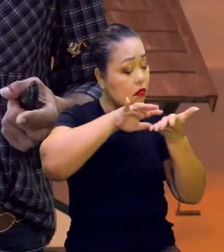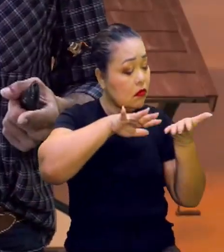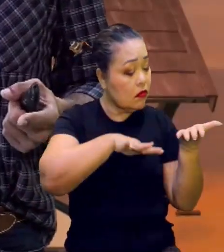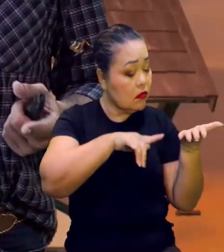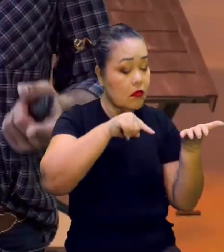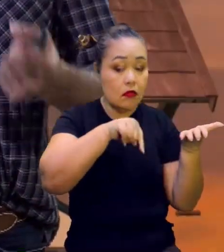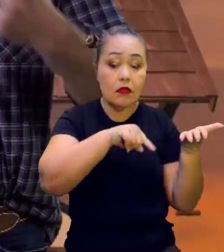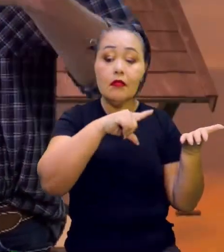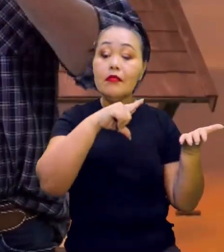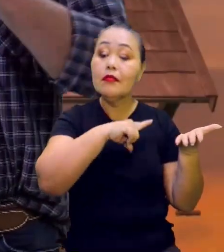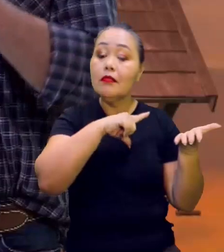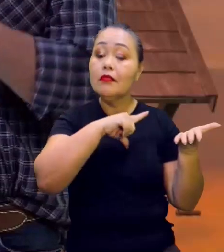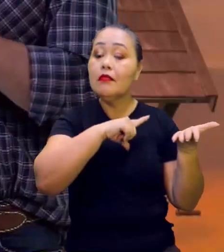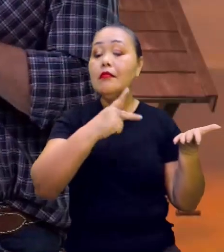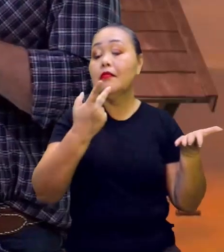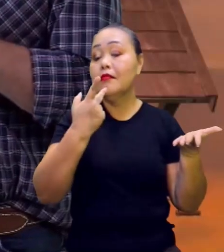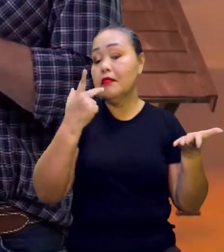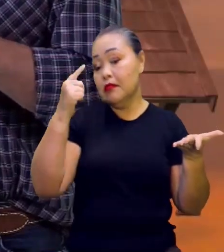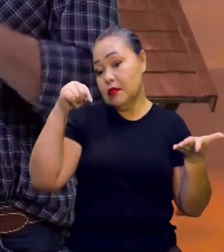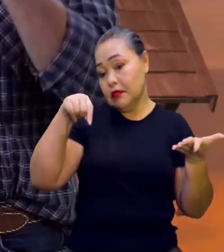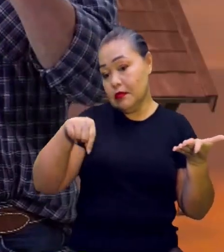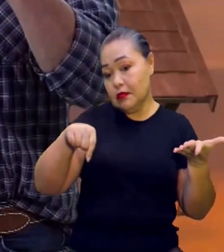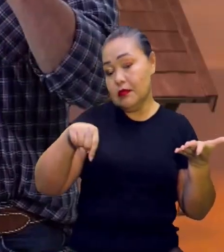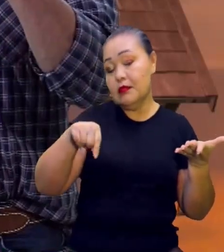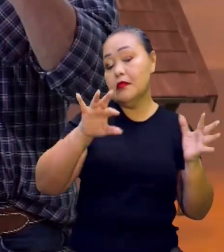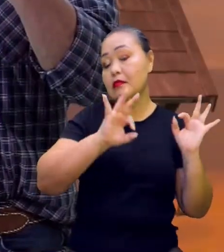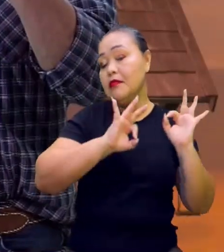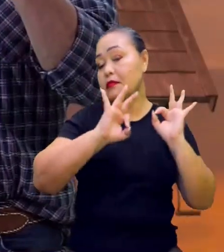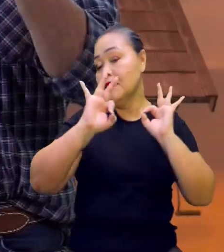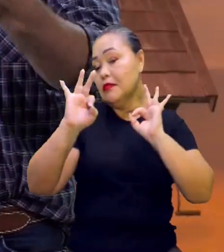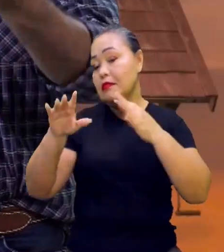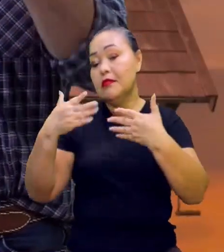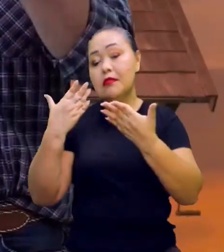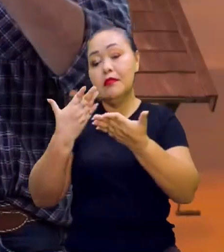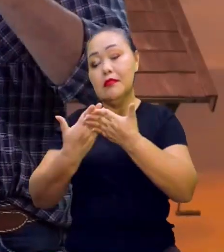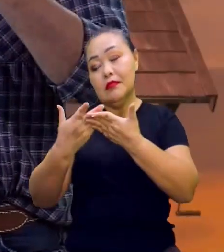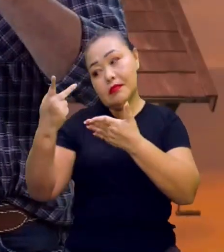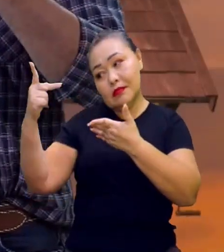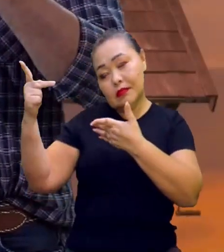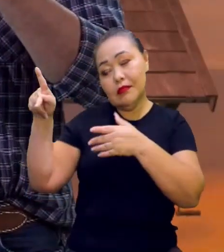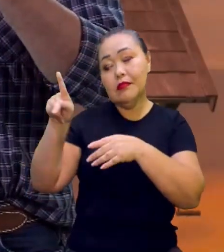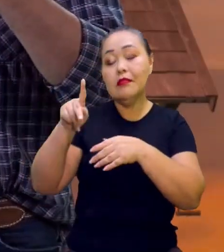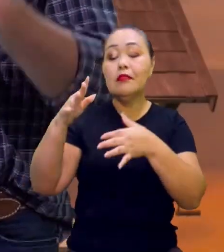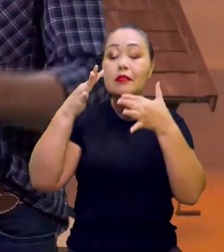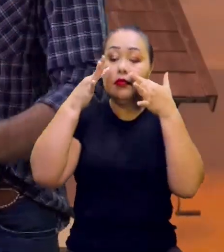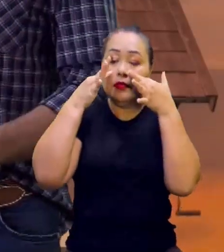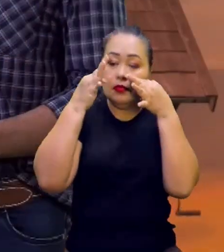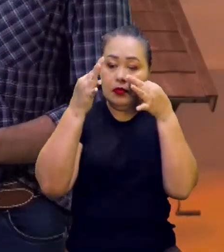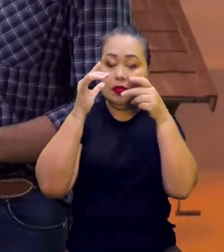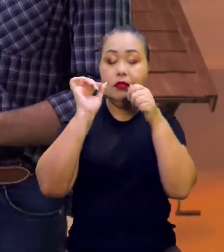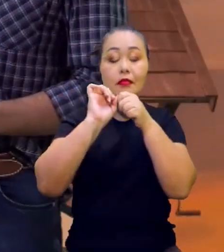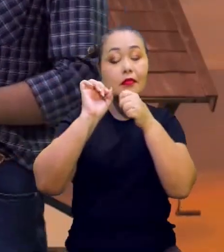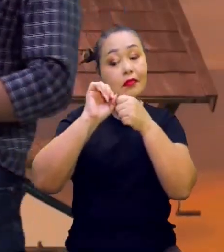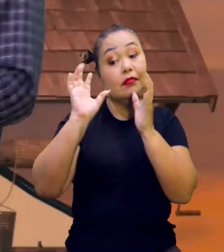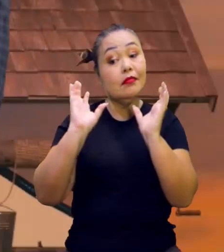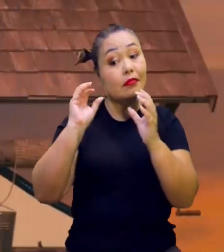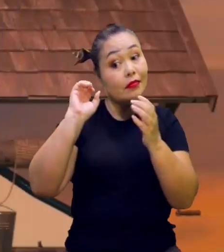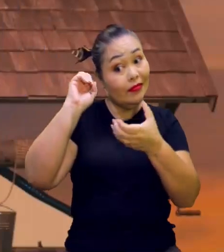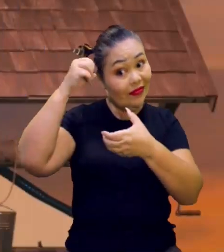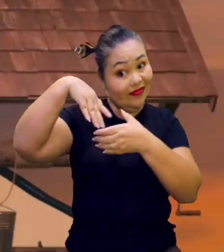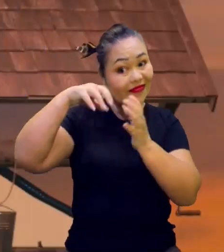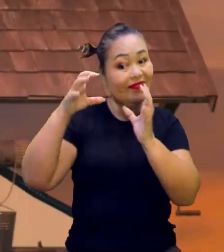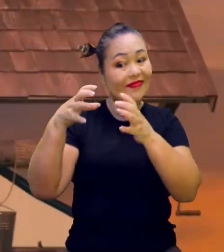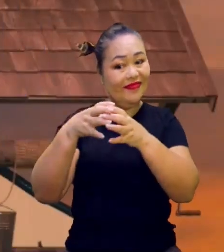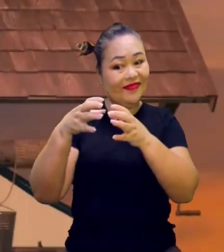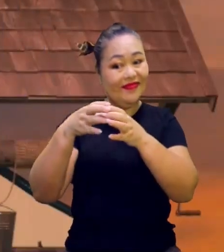nós estamos falando na aula, é só passar para o professor presencial, ele manda para a gente lá no grupo e nós apresentamos aqui na